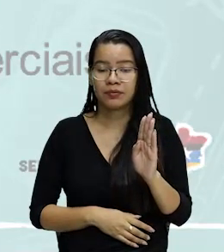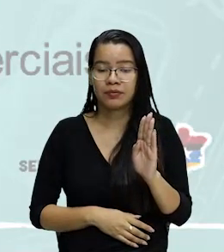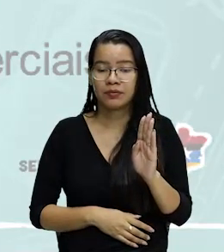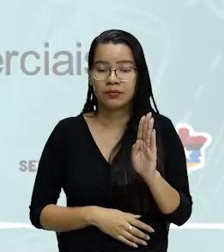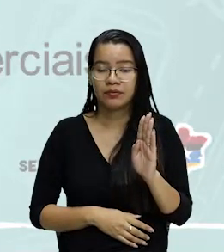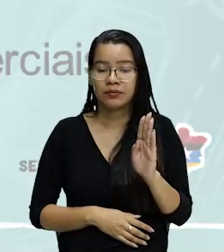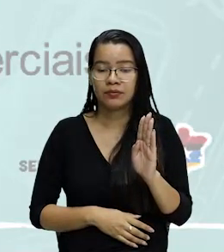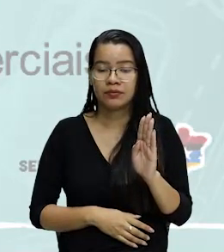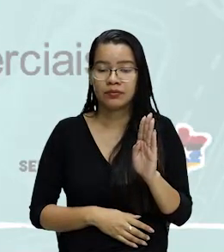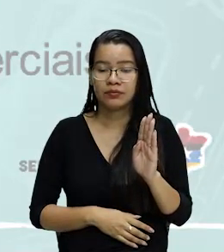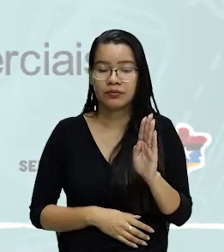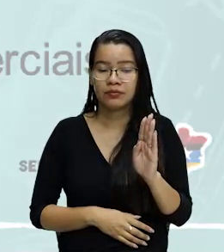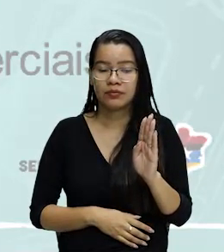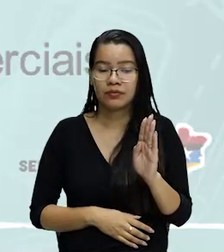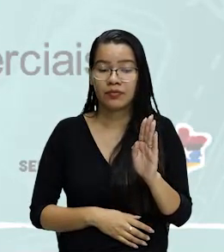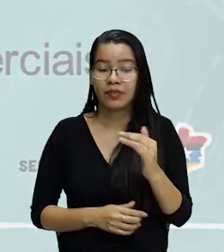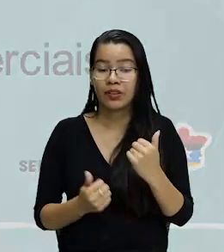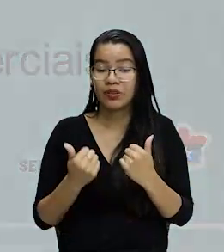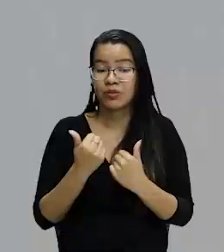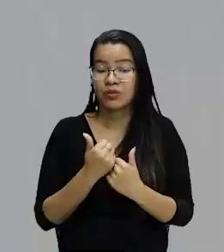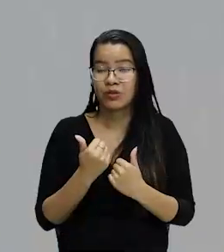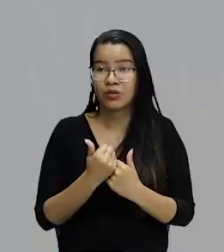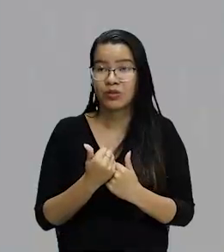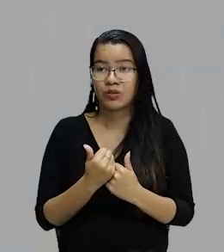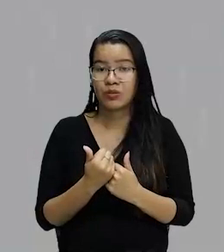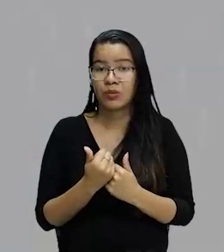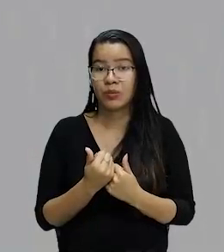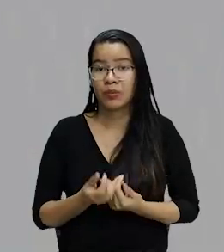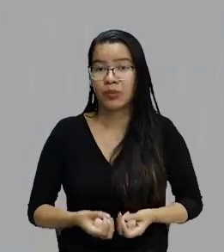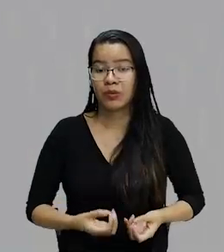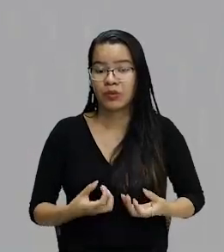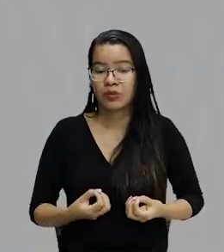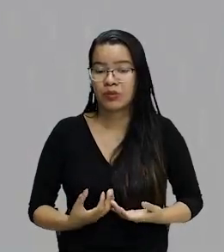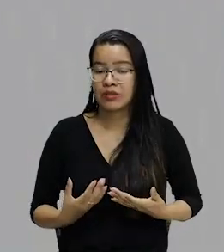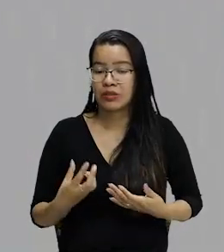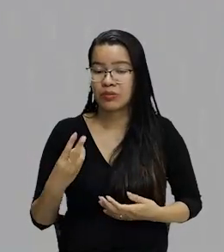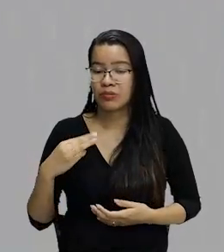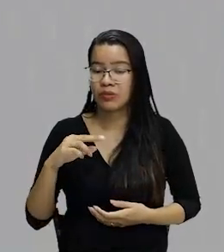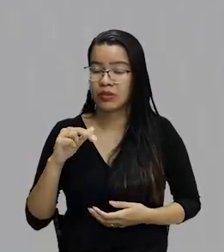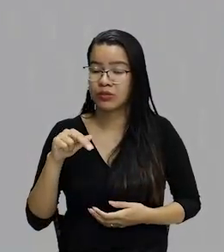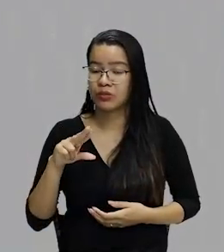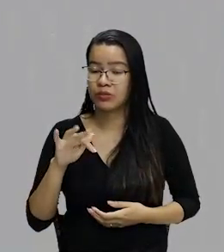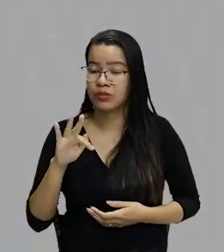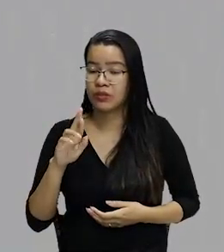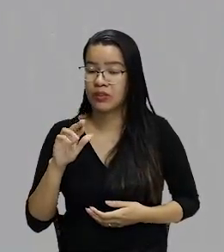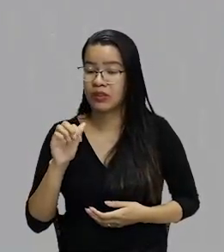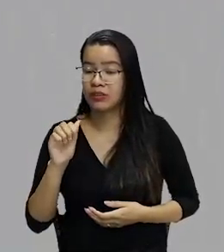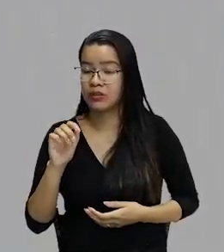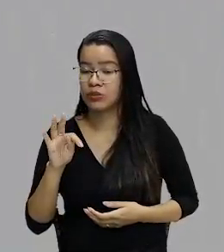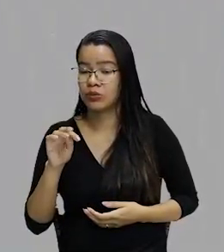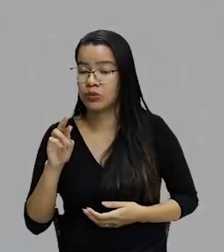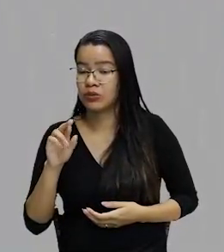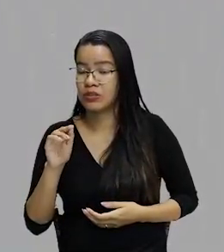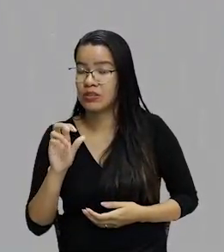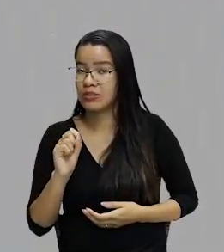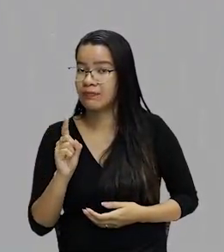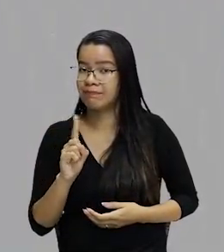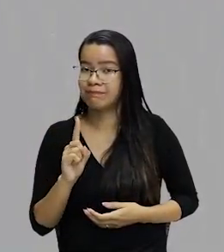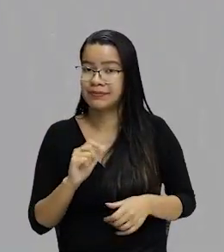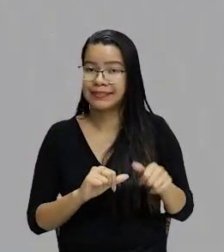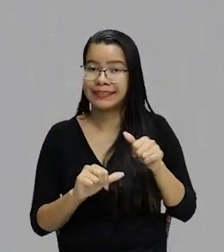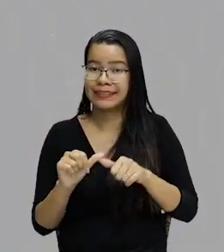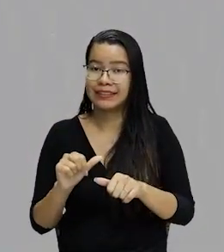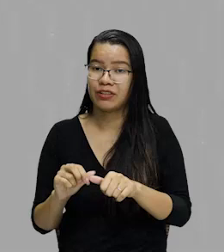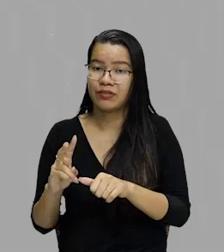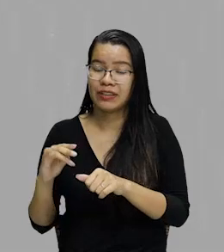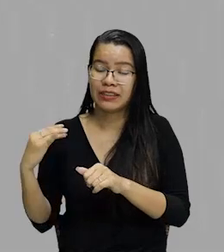sistema de corporações de ofício. Substituição de manufaturas, não. Essa transição ela vai trazer a manufatura como maior ênfase,